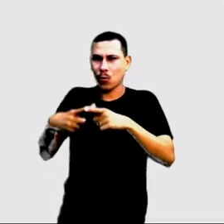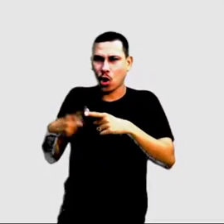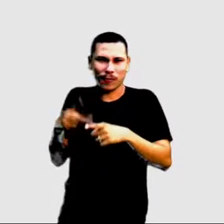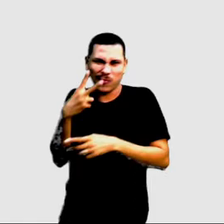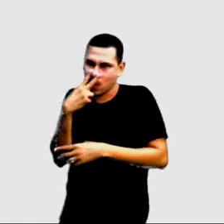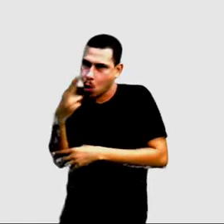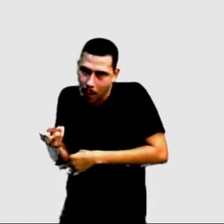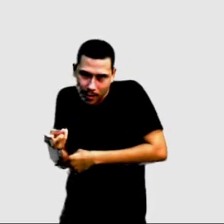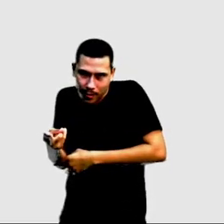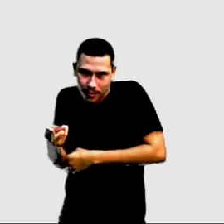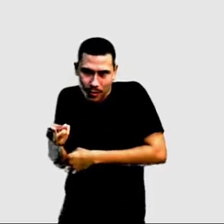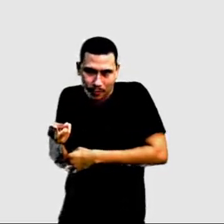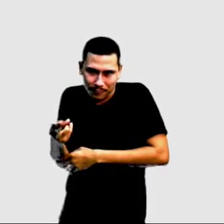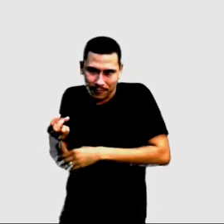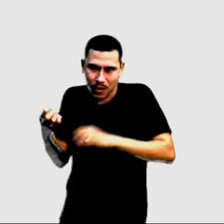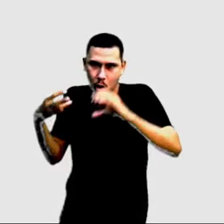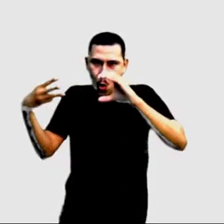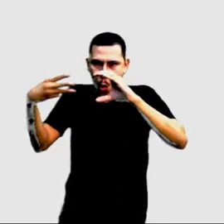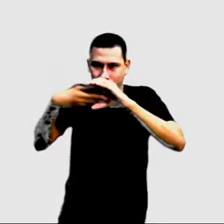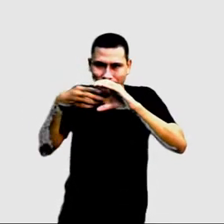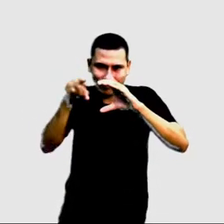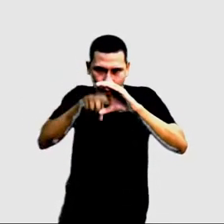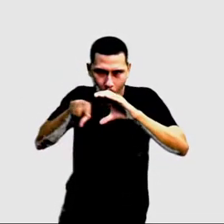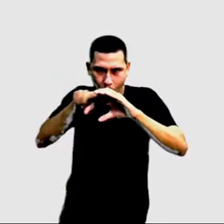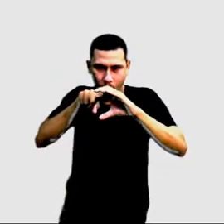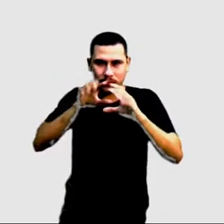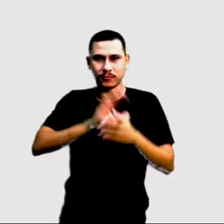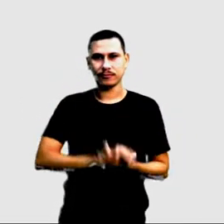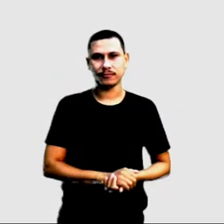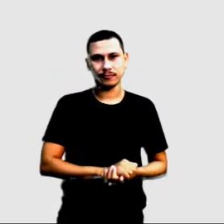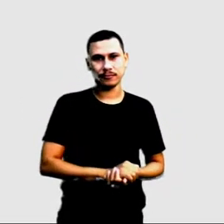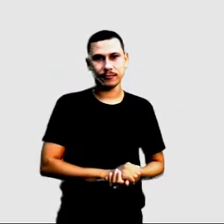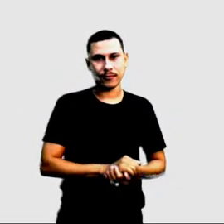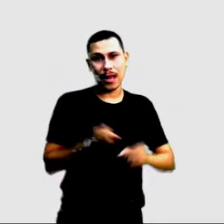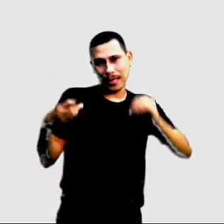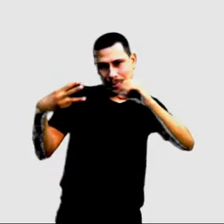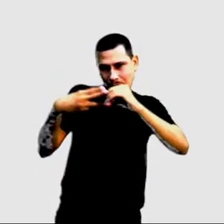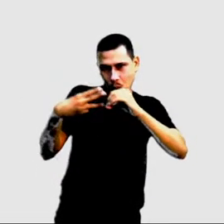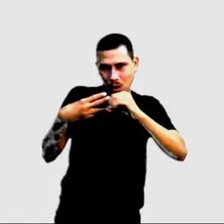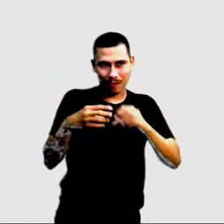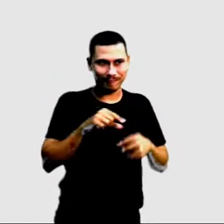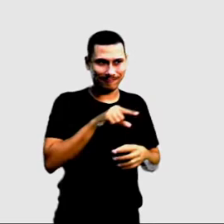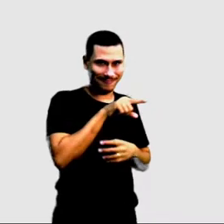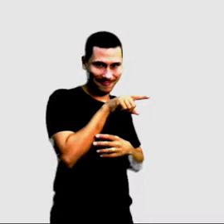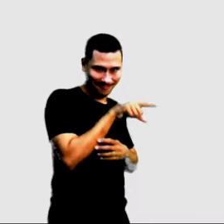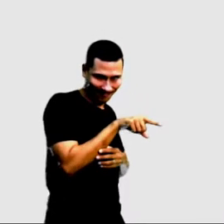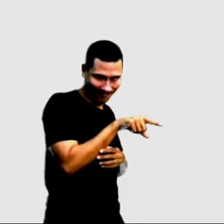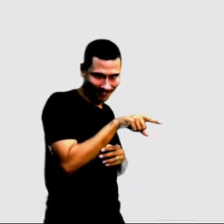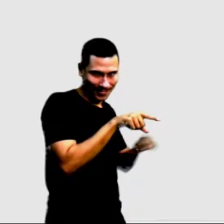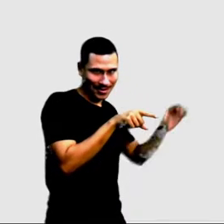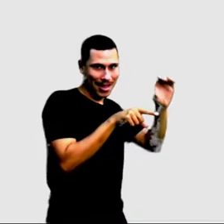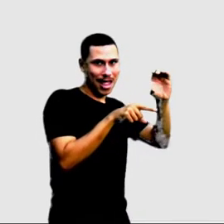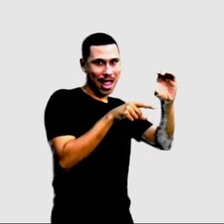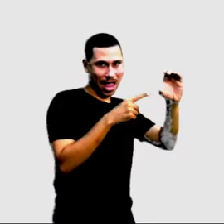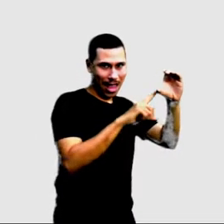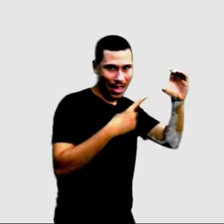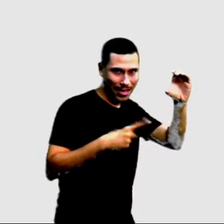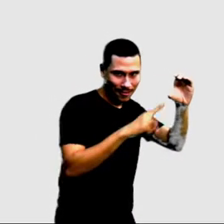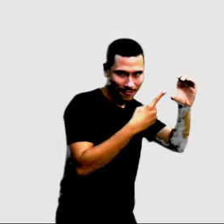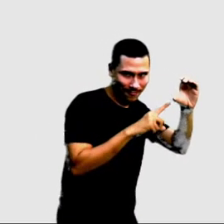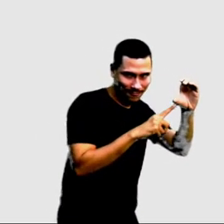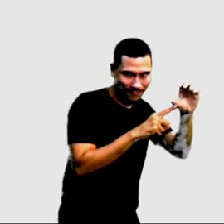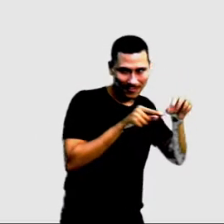com aquela lá que são eucarióticas. E, em particular, não possui